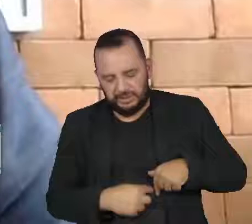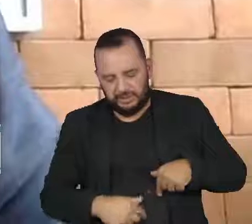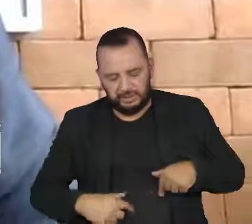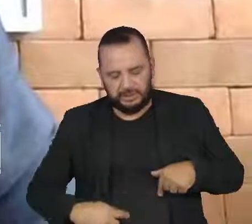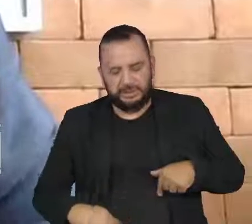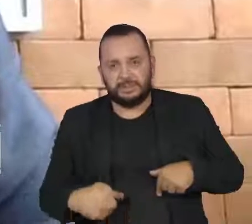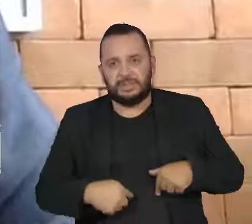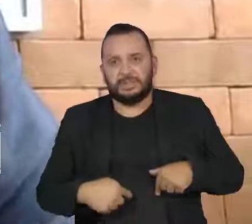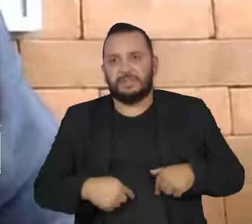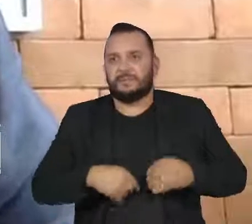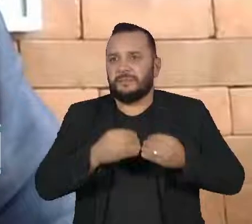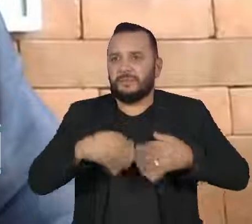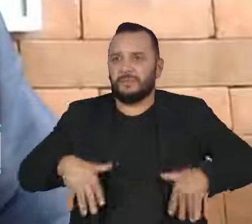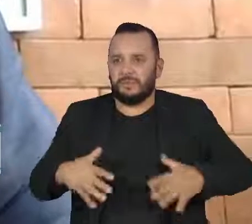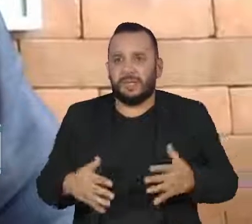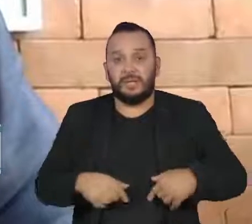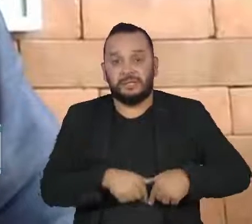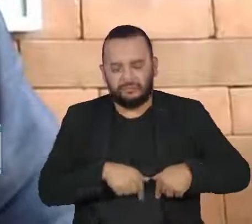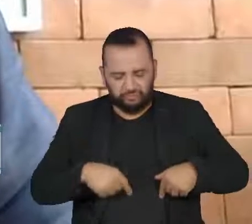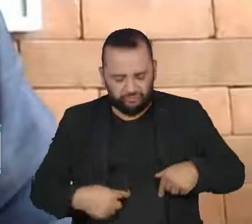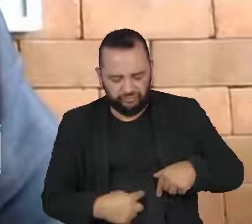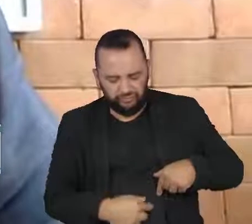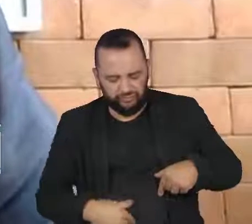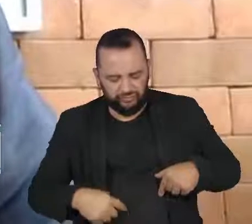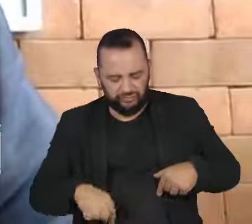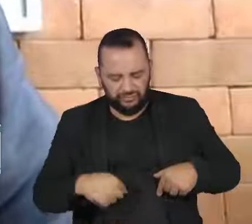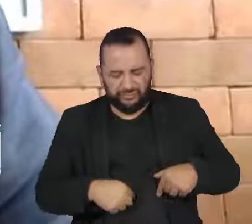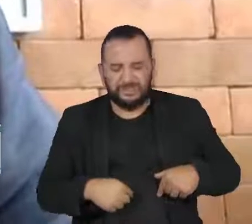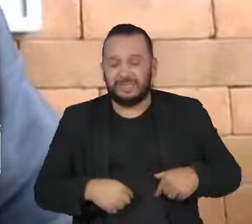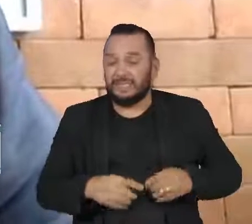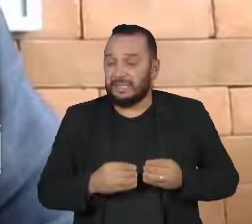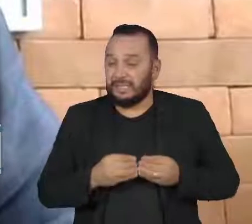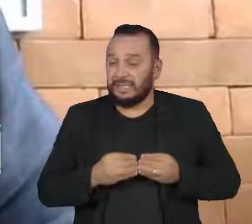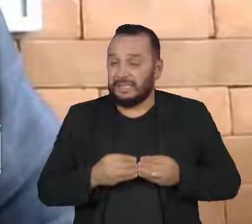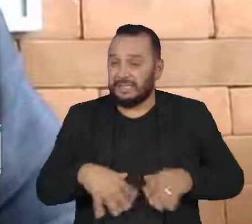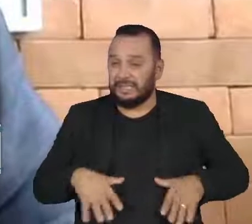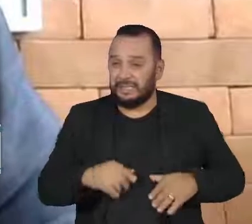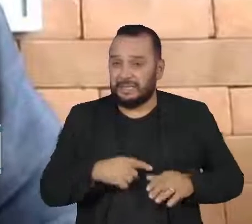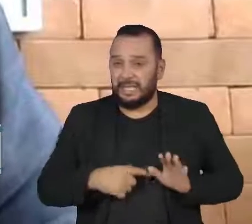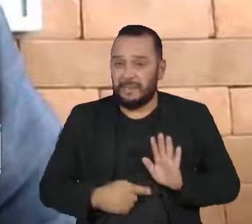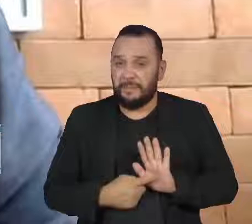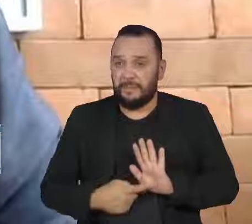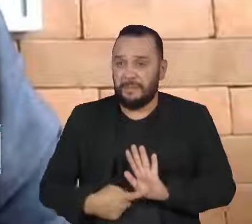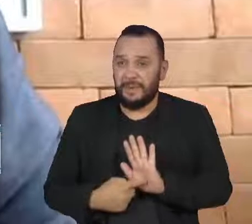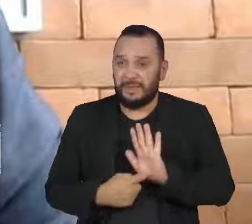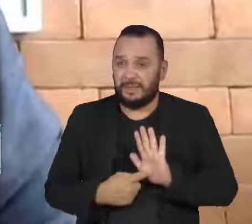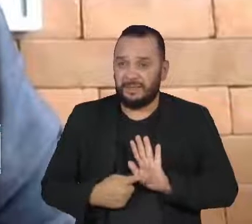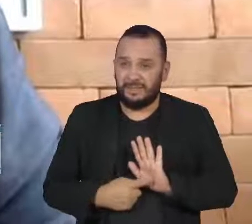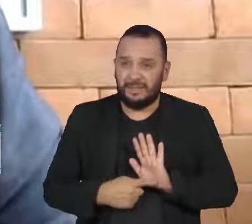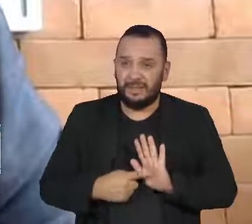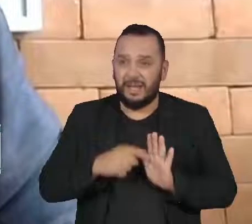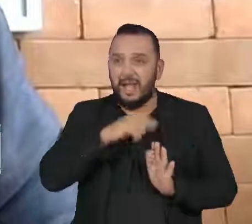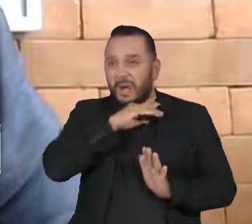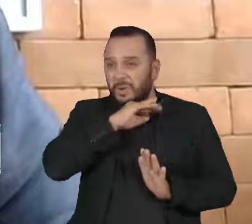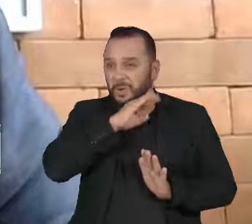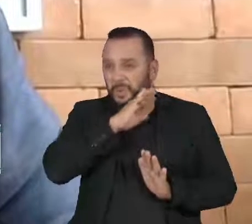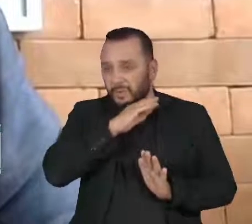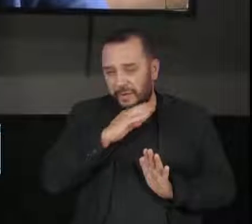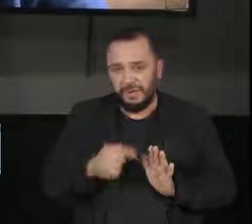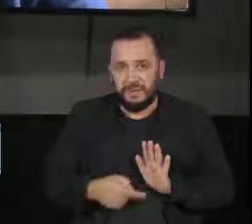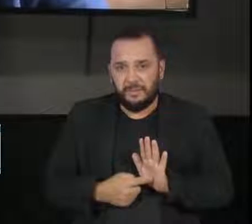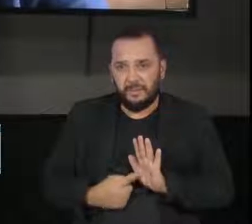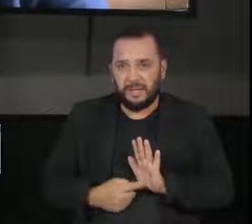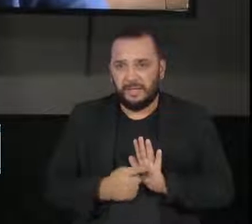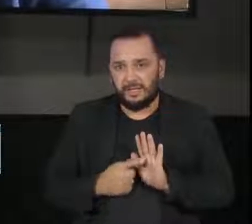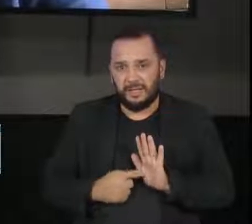e essa mudança na flora intestinal trazem o predomínio de bactérias que não são boas, bactérias que podem